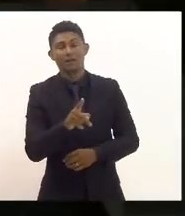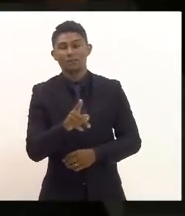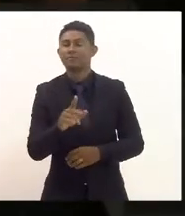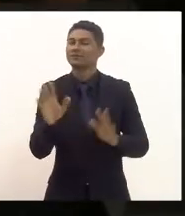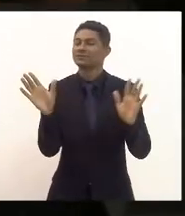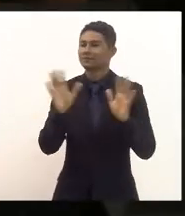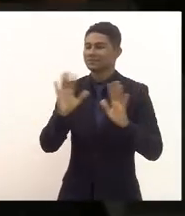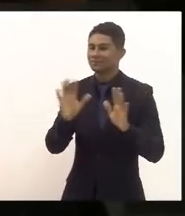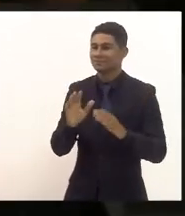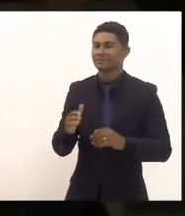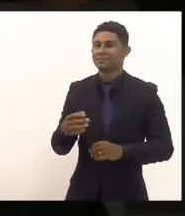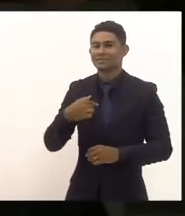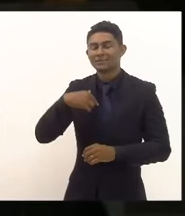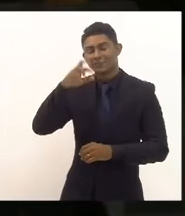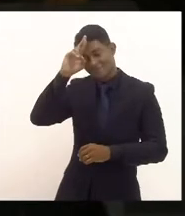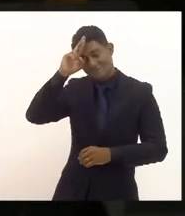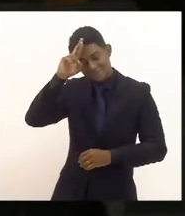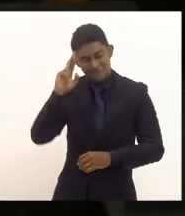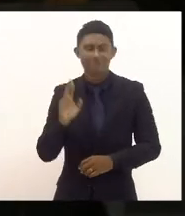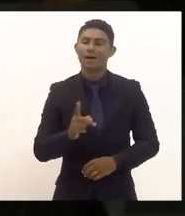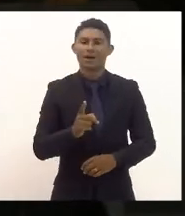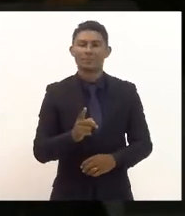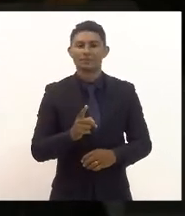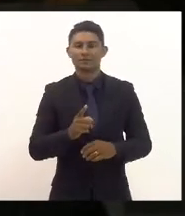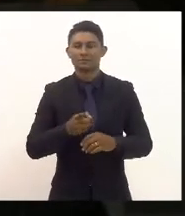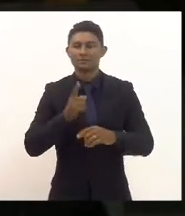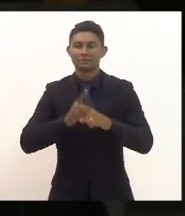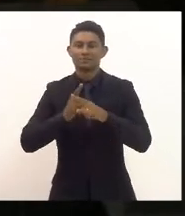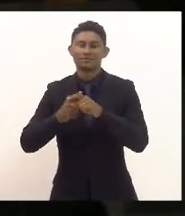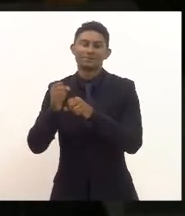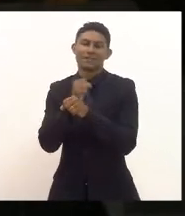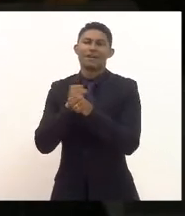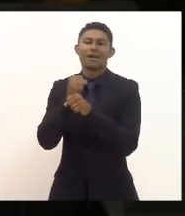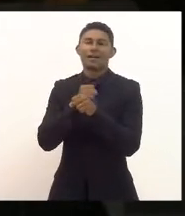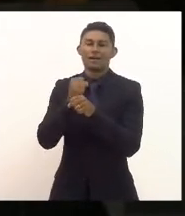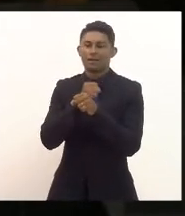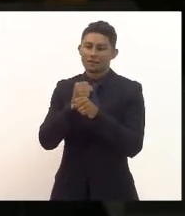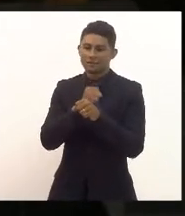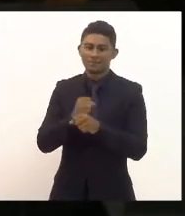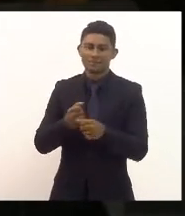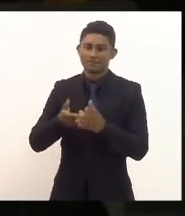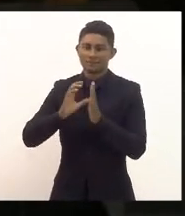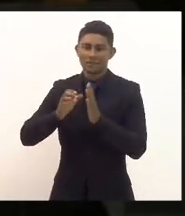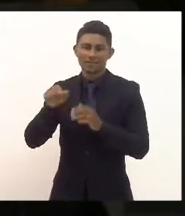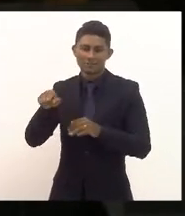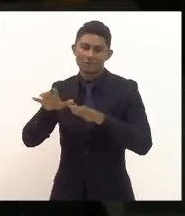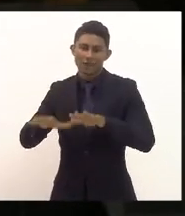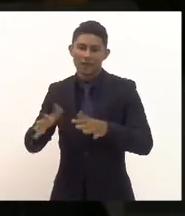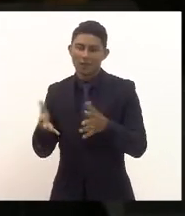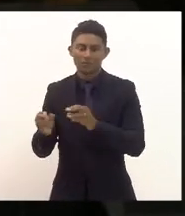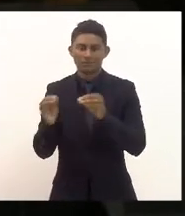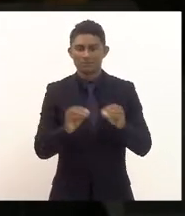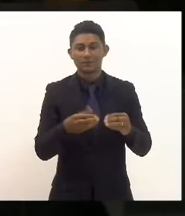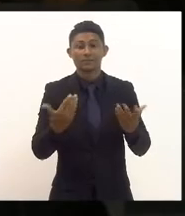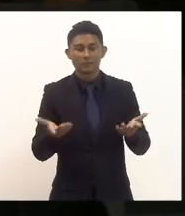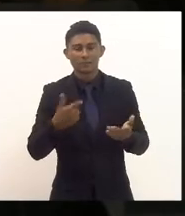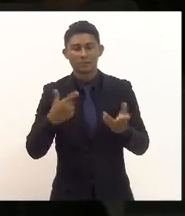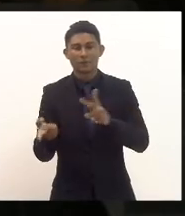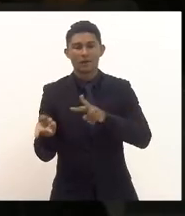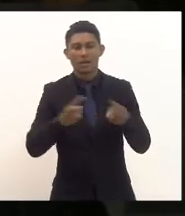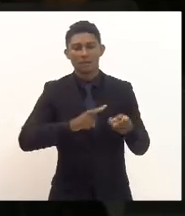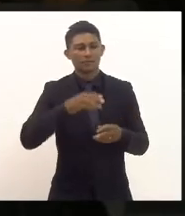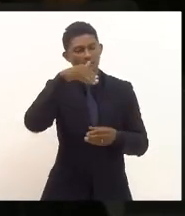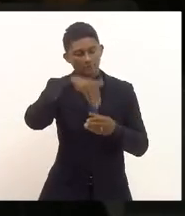é ato mais do que fale depois de muitos anos mais um encarne a favoravelmente